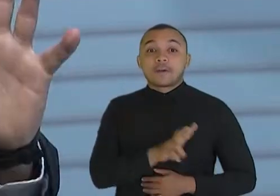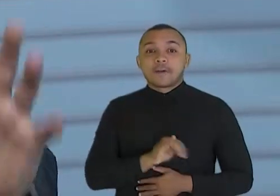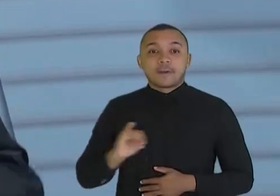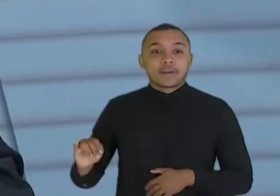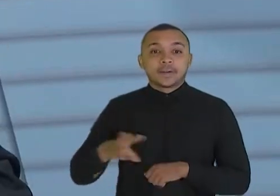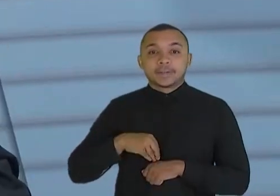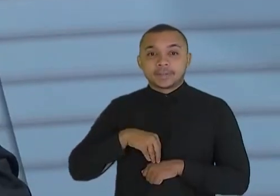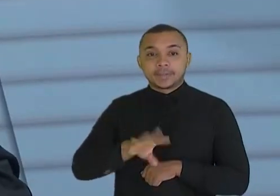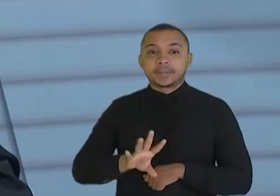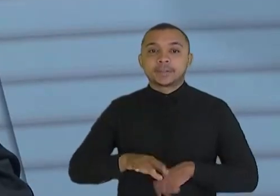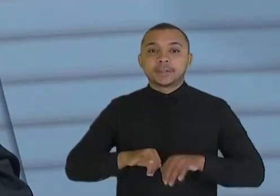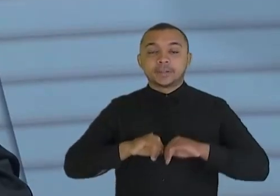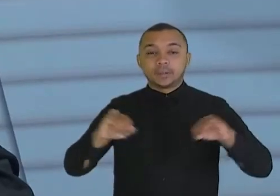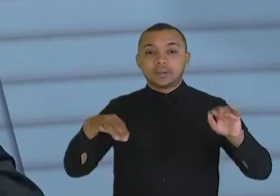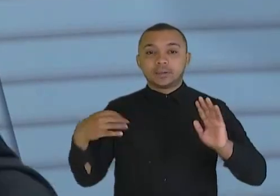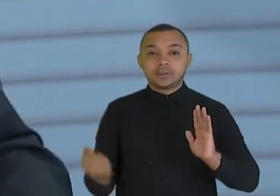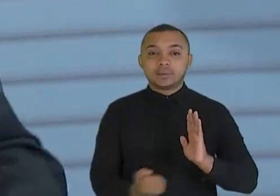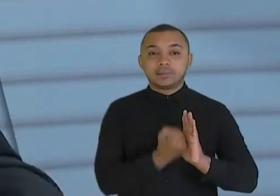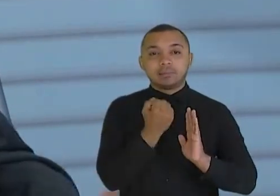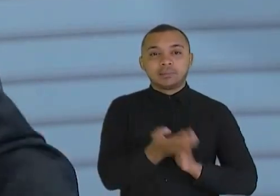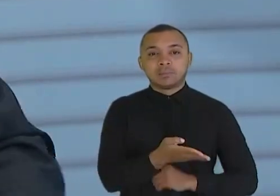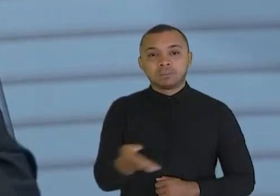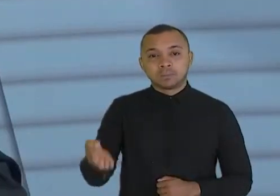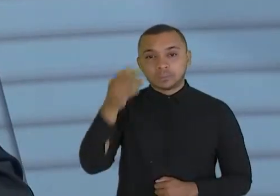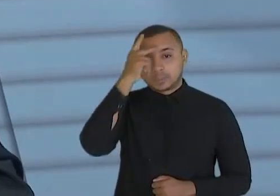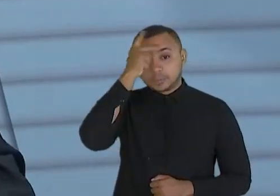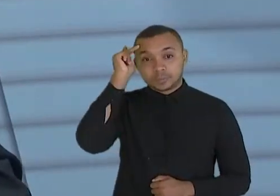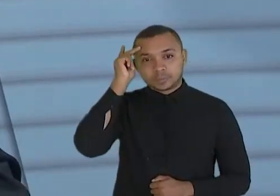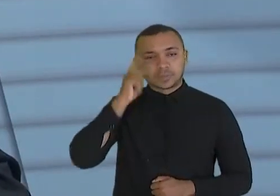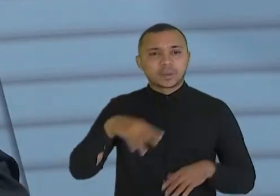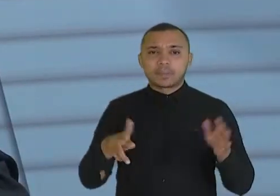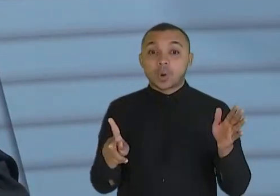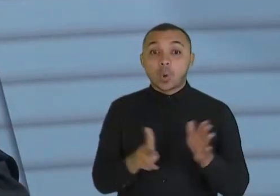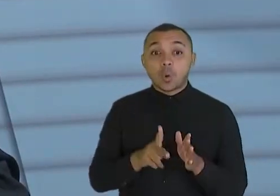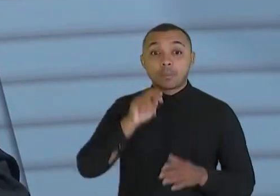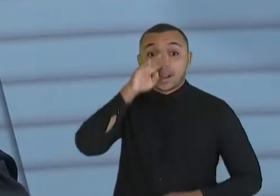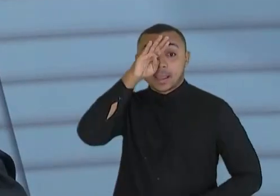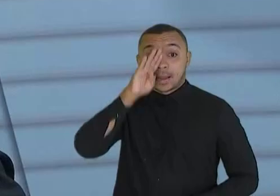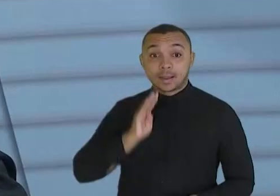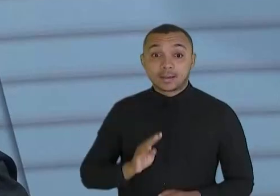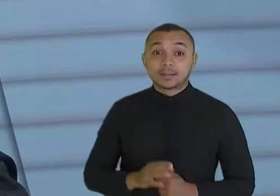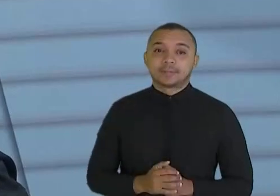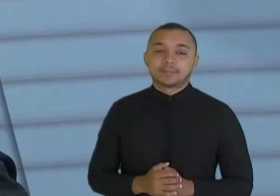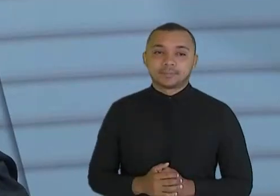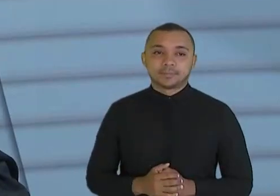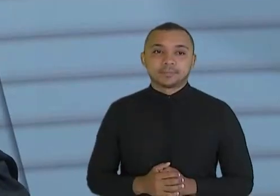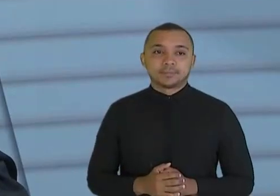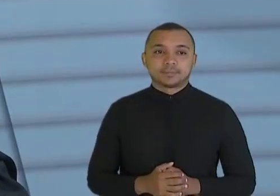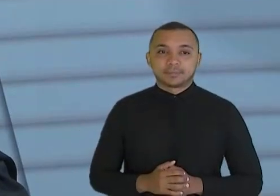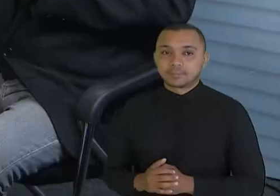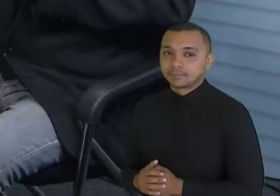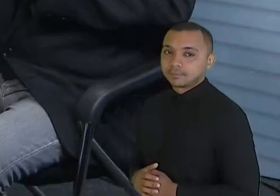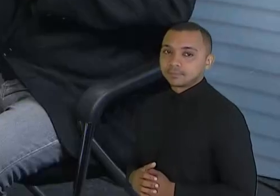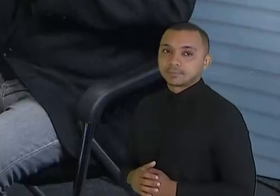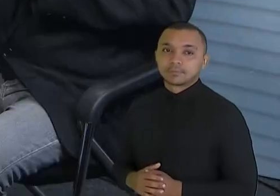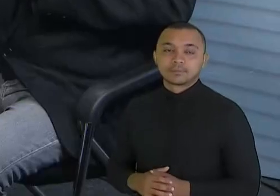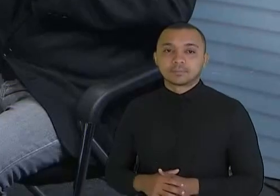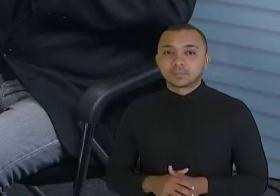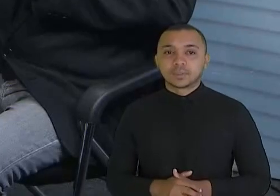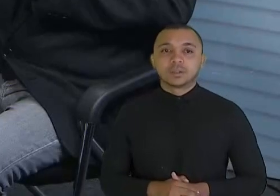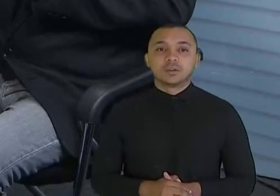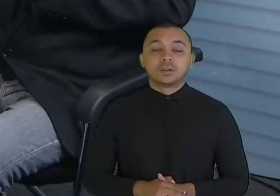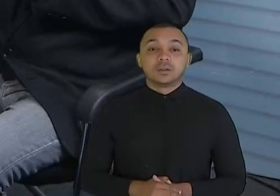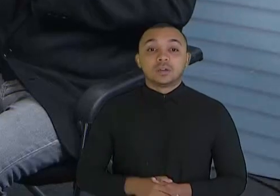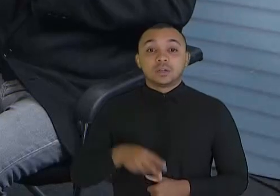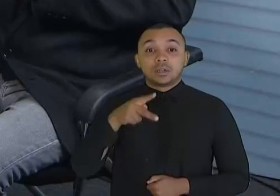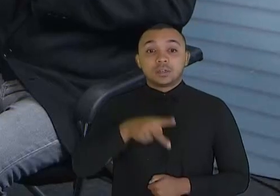deixar como legado, né, para a comunidade, lógico, de acesso gratuito. E condensa, né? Tudo que... Sim, é um espetáculo. O espetáculo, né? A professora